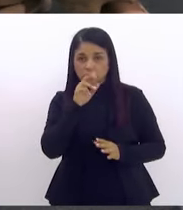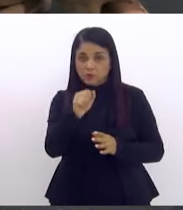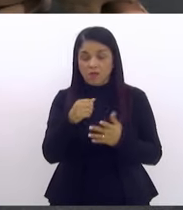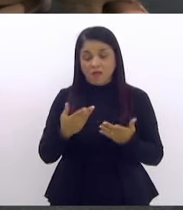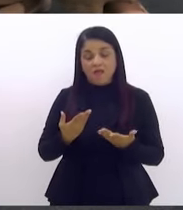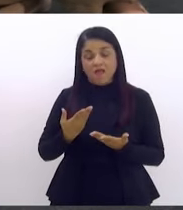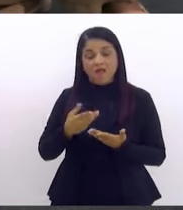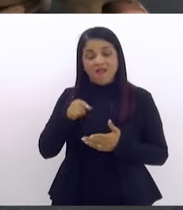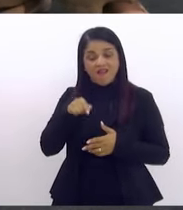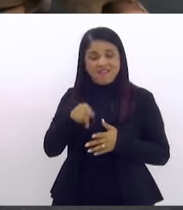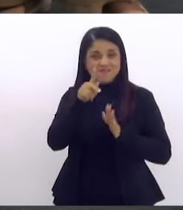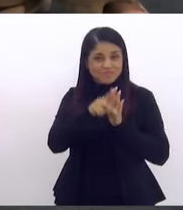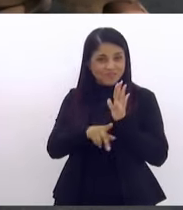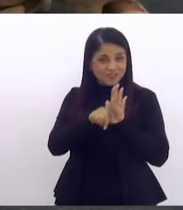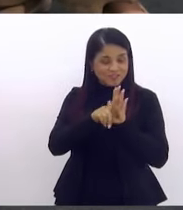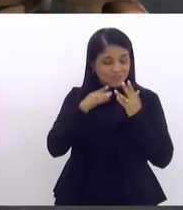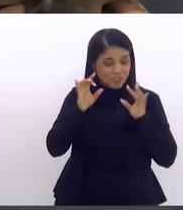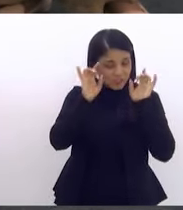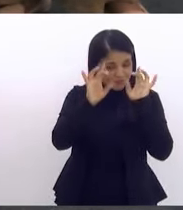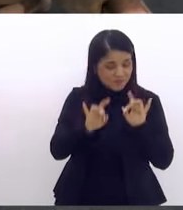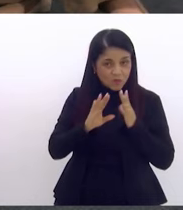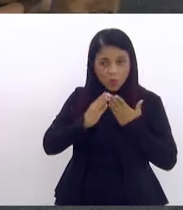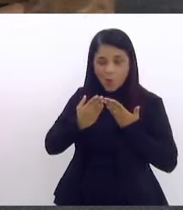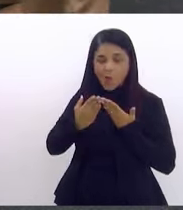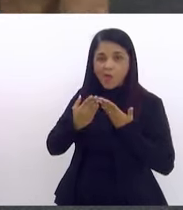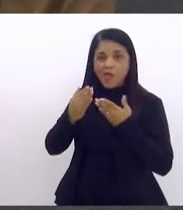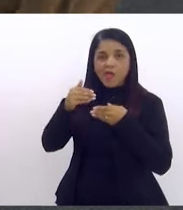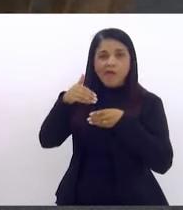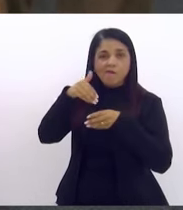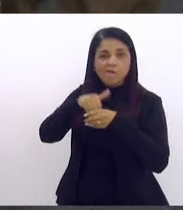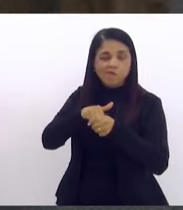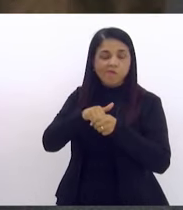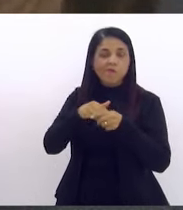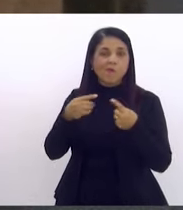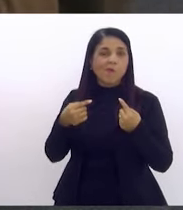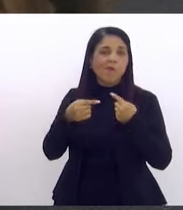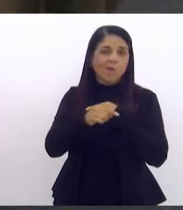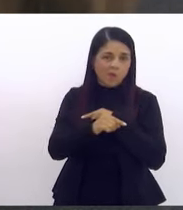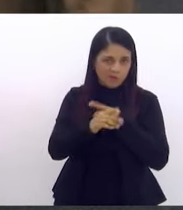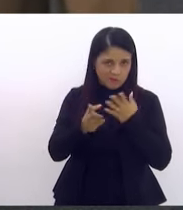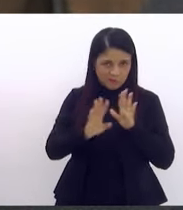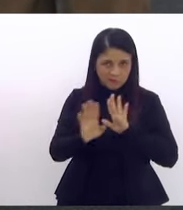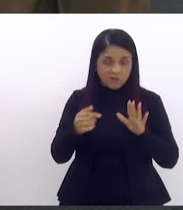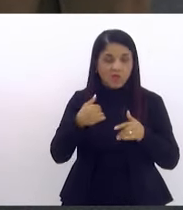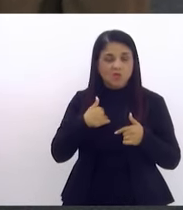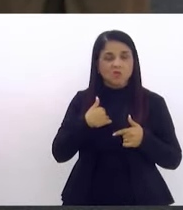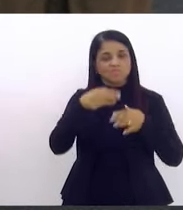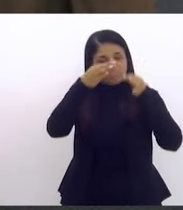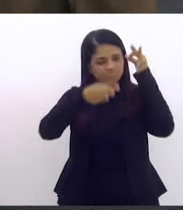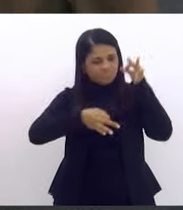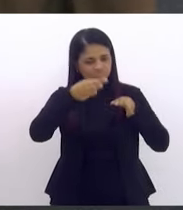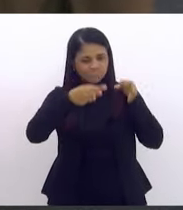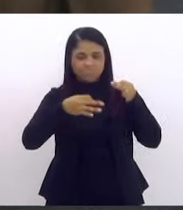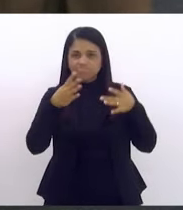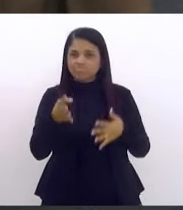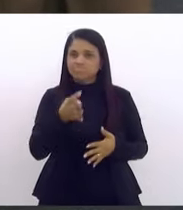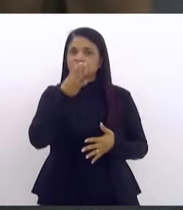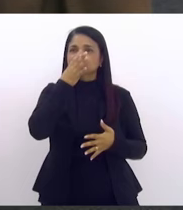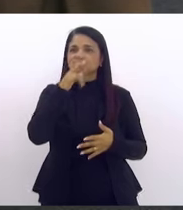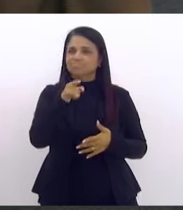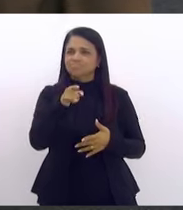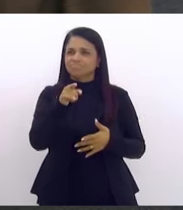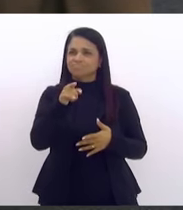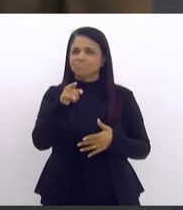o contrário. Agora, eu fiquei encantado com a justificativa que Vossa Excelência deu. Vossa Excelência